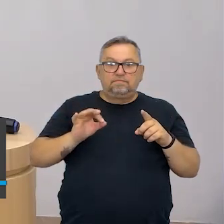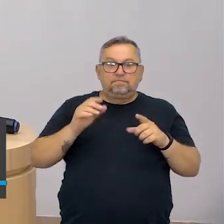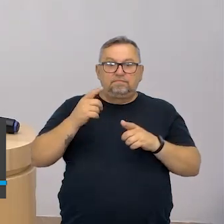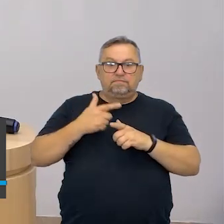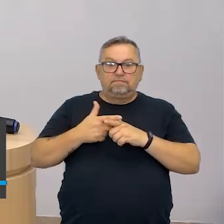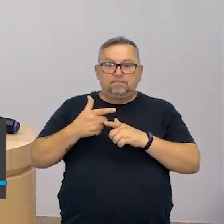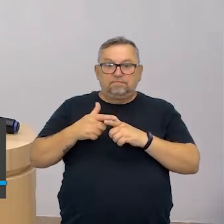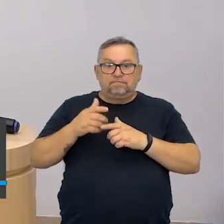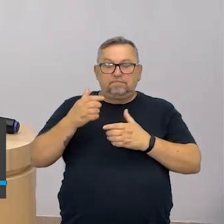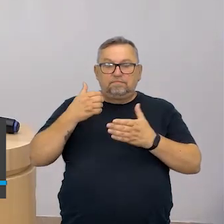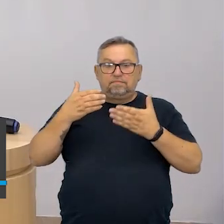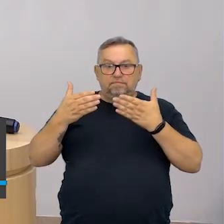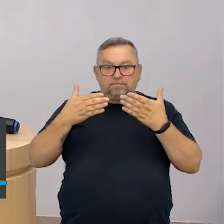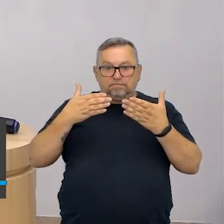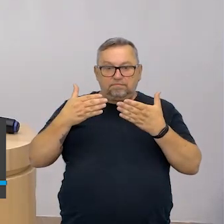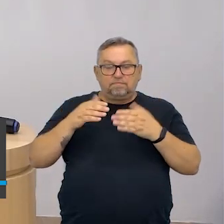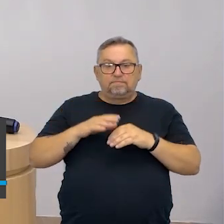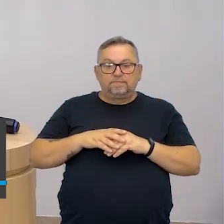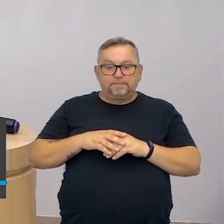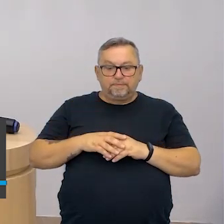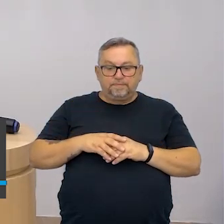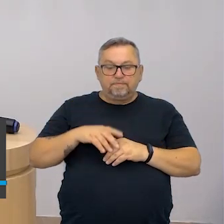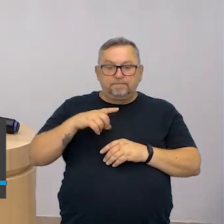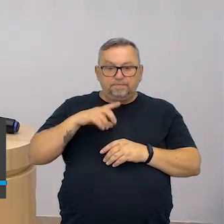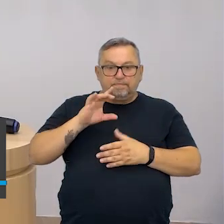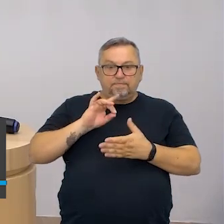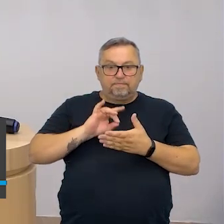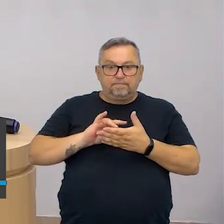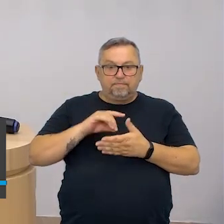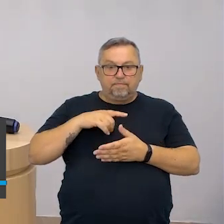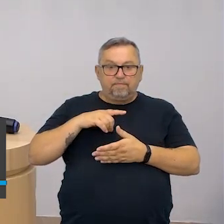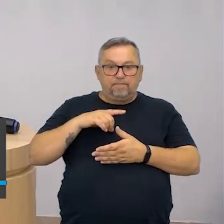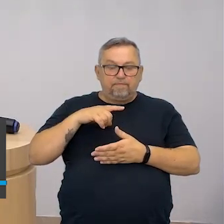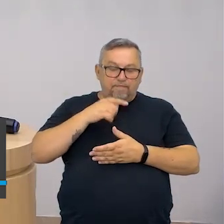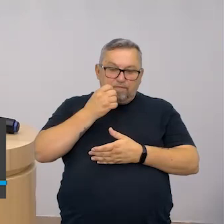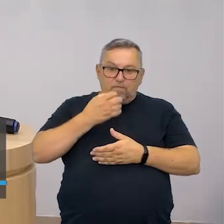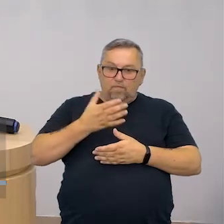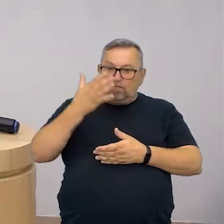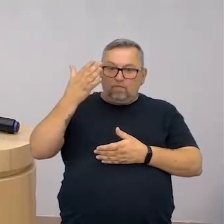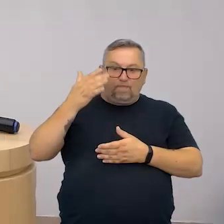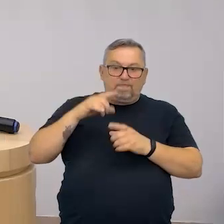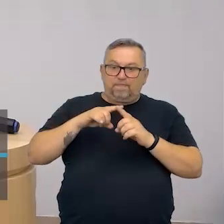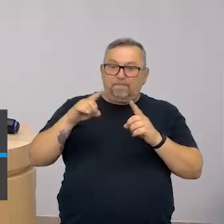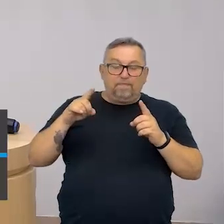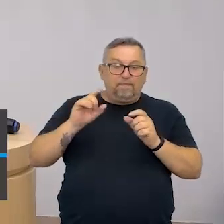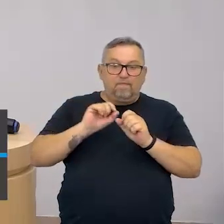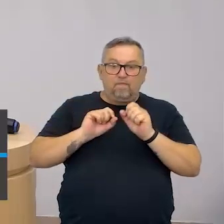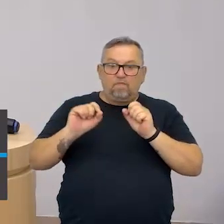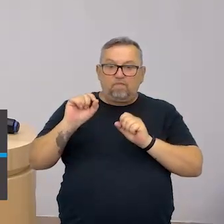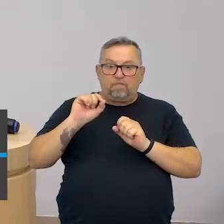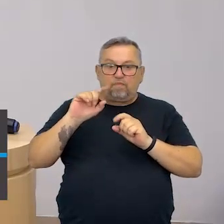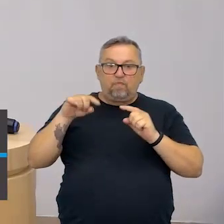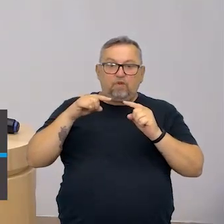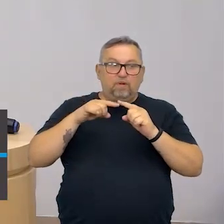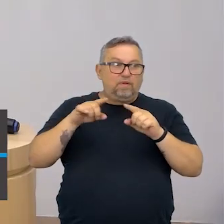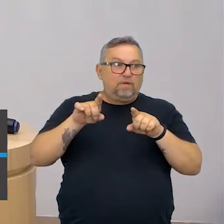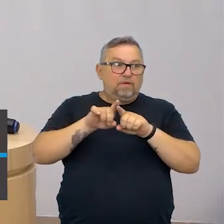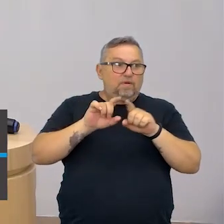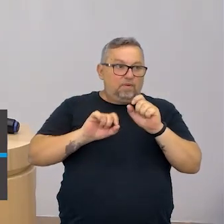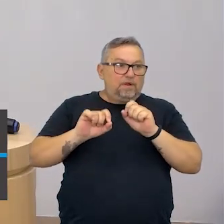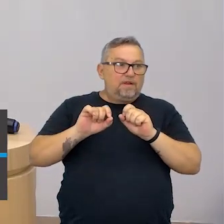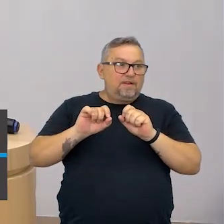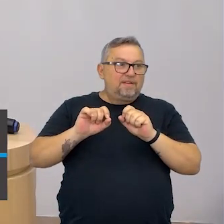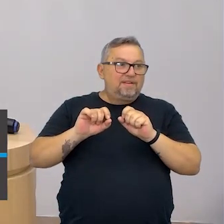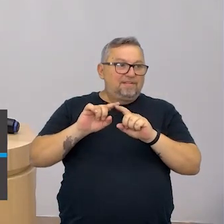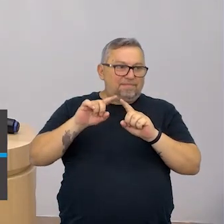problema dessas pseudociências, né? É justamente esse fato de que elas não confessam seus objetivos, é justamente o fato de que